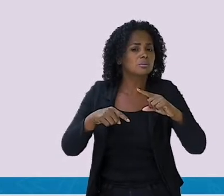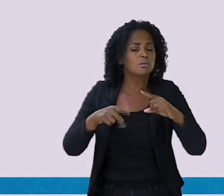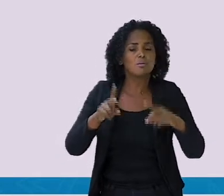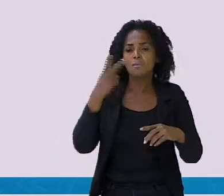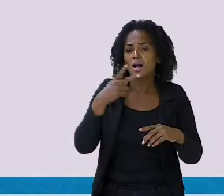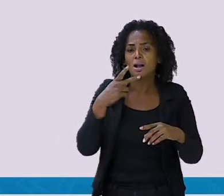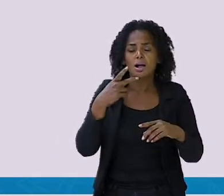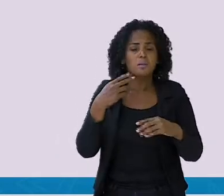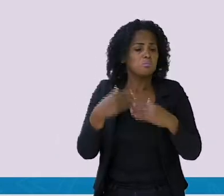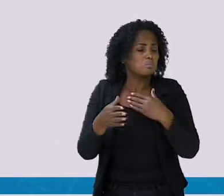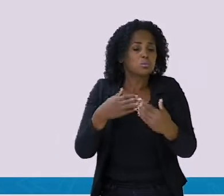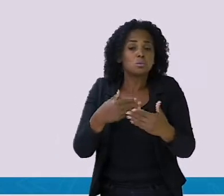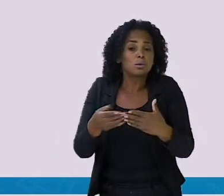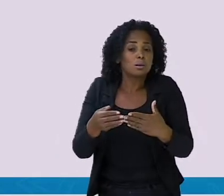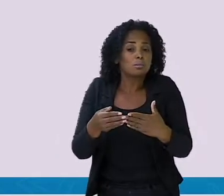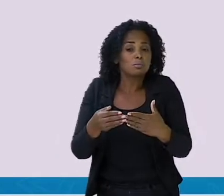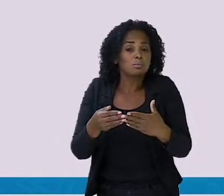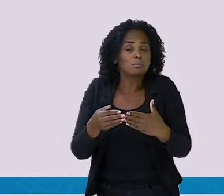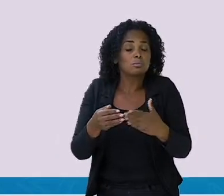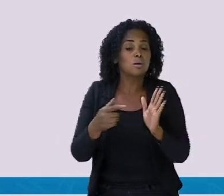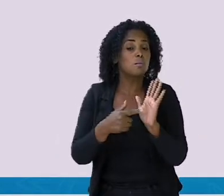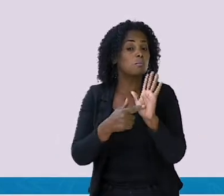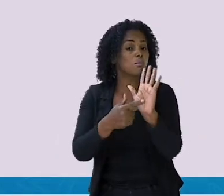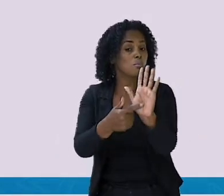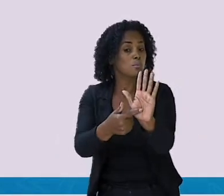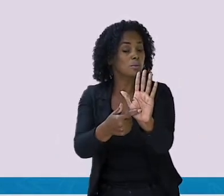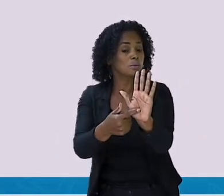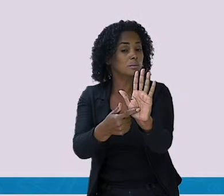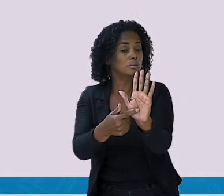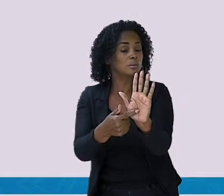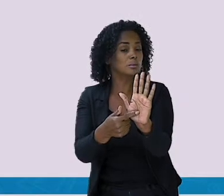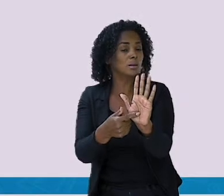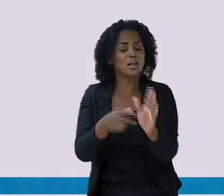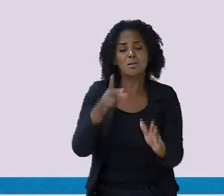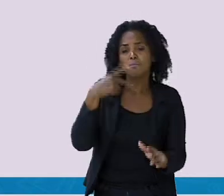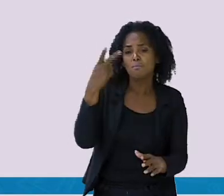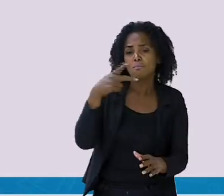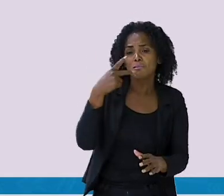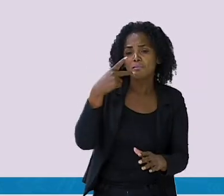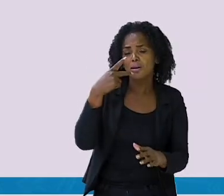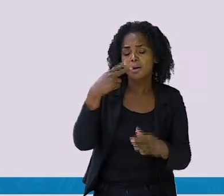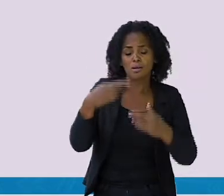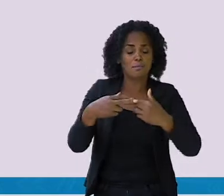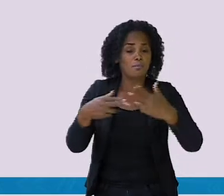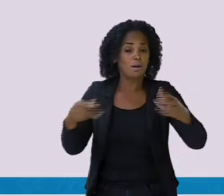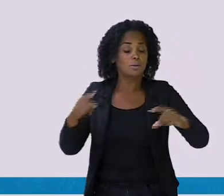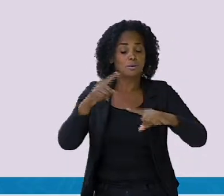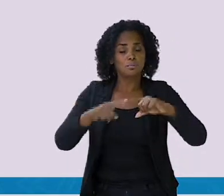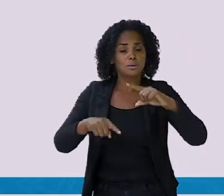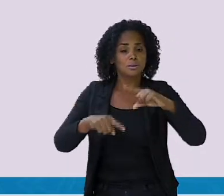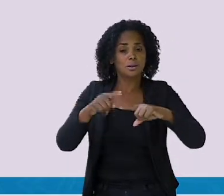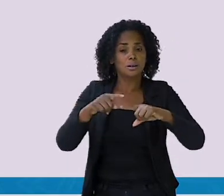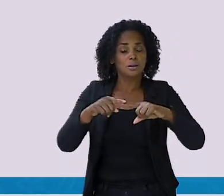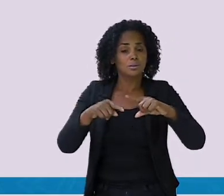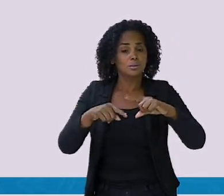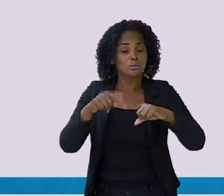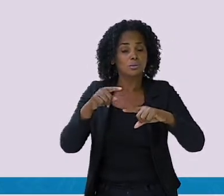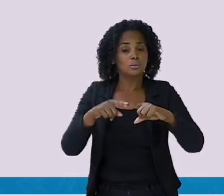estão longe, de pessoas que estão próximas da gente. Então, pessoas, qualquer tipo de